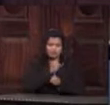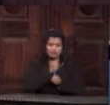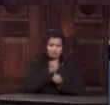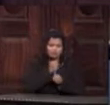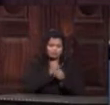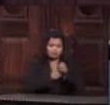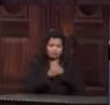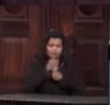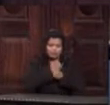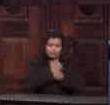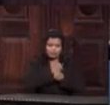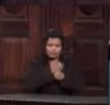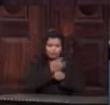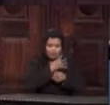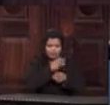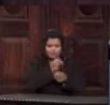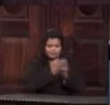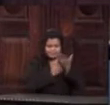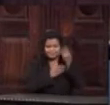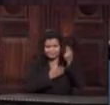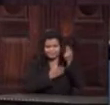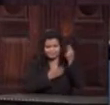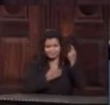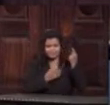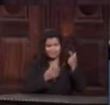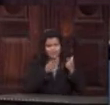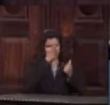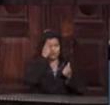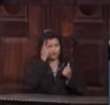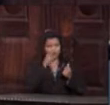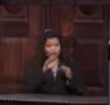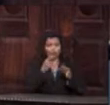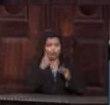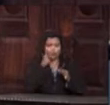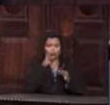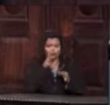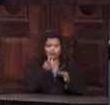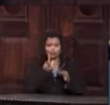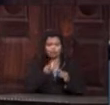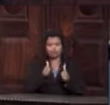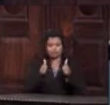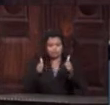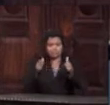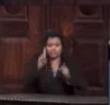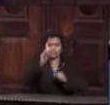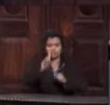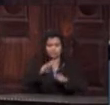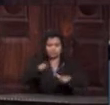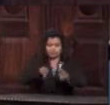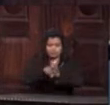mais adiante nós temos na sequência nós temos